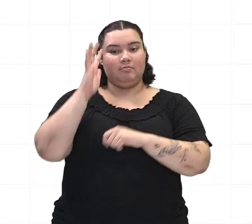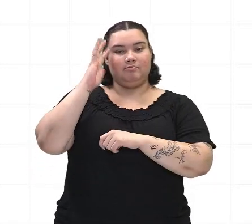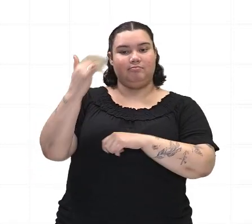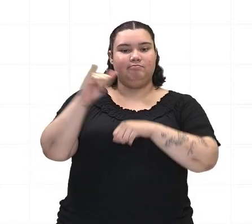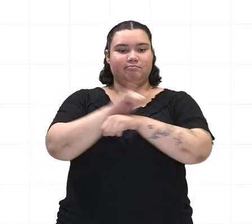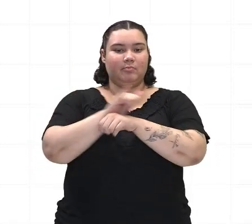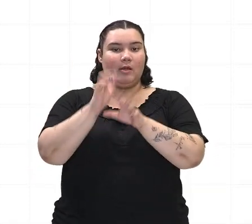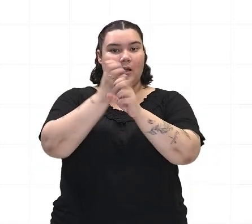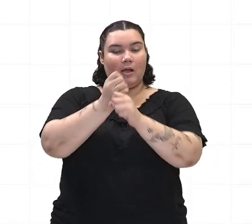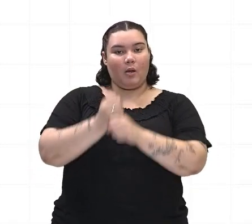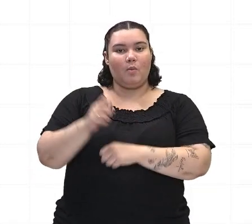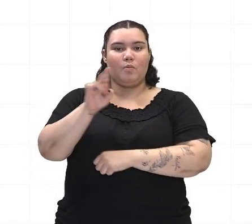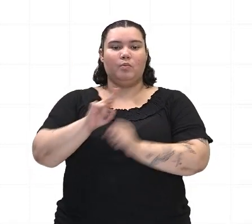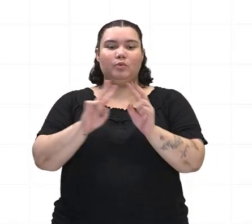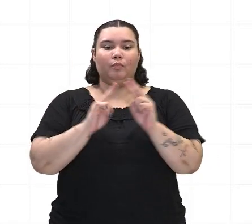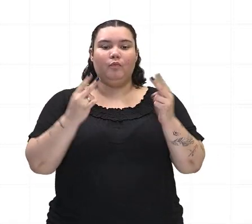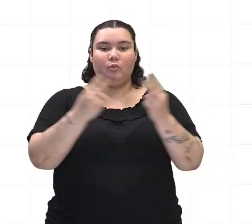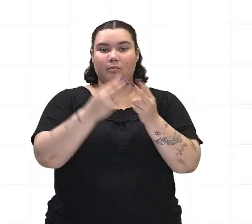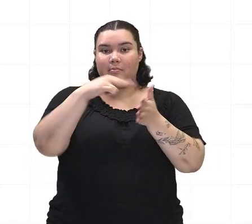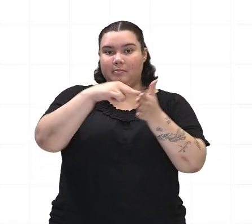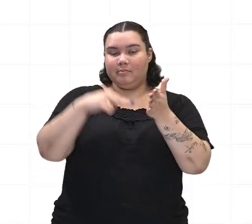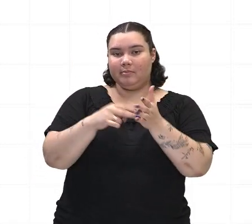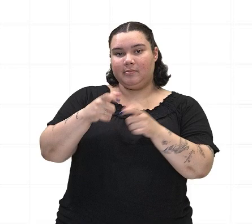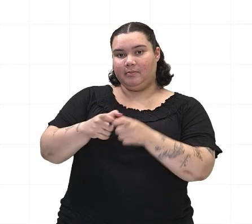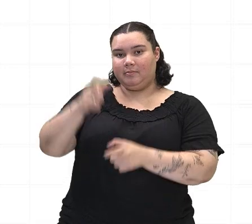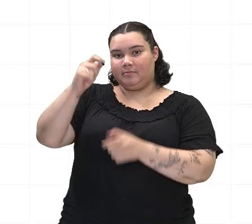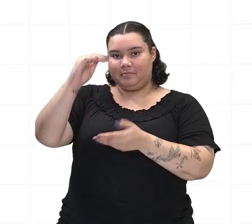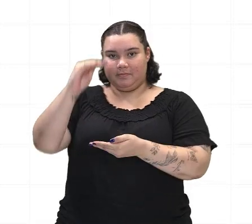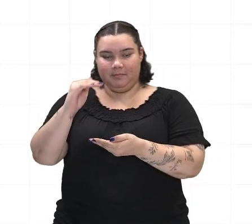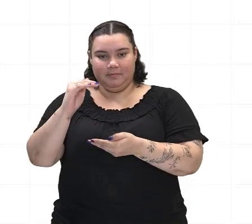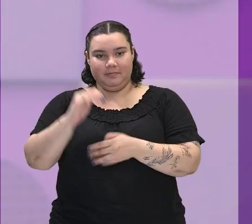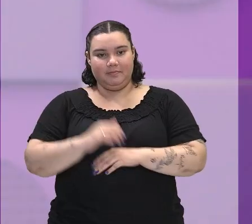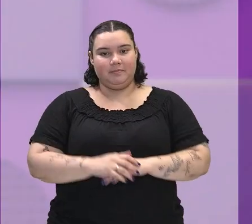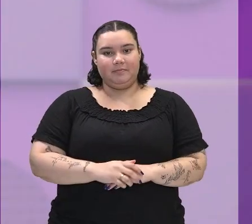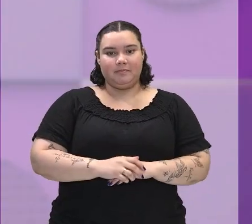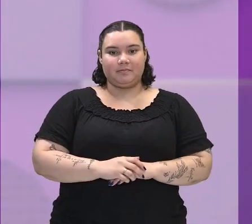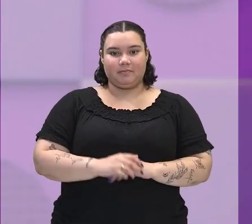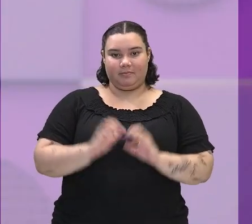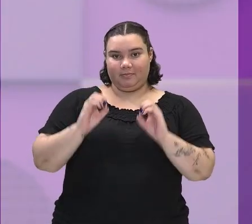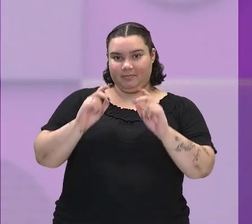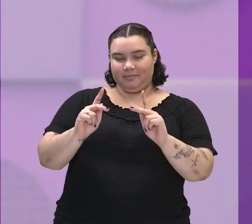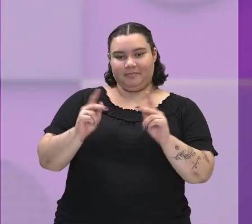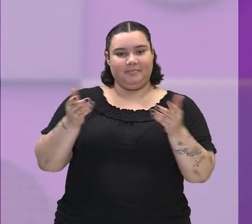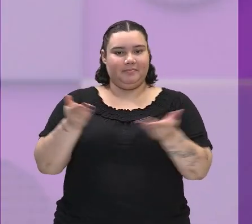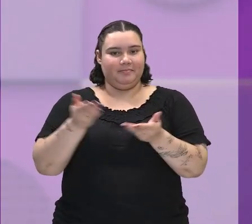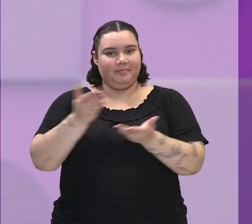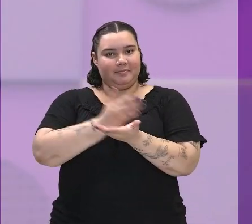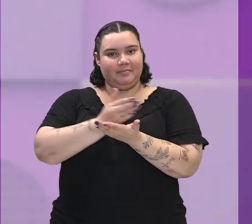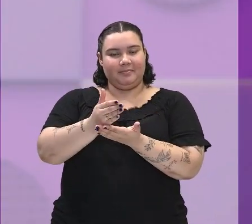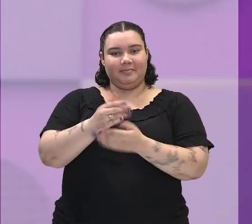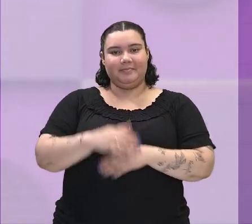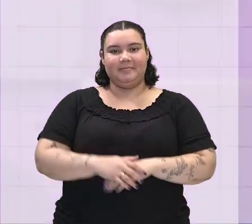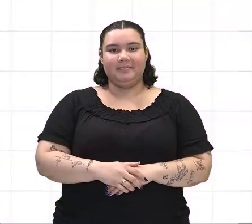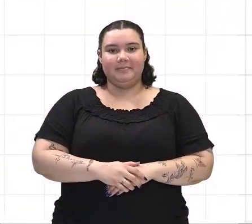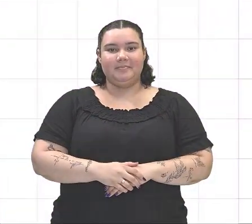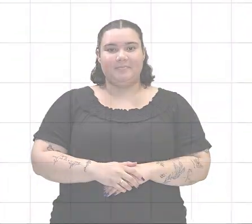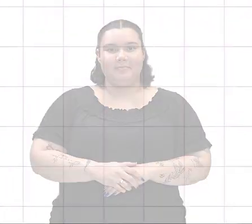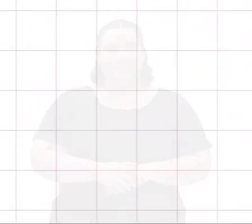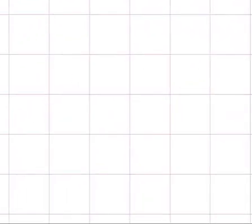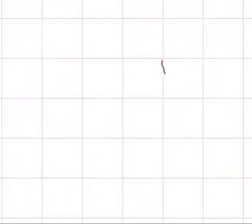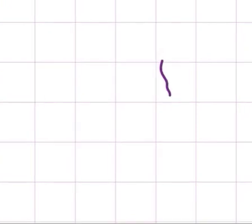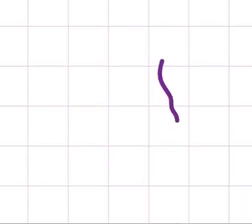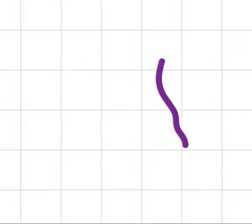de problemas com volume de prismas e de cilindros retos. Muito bem, então vamos à nossa aula.